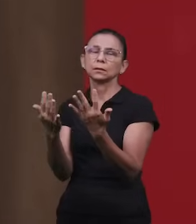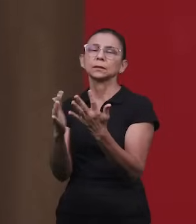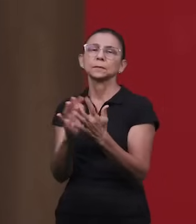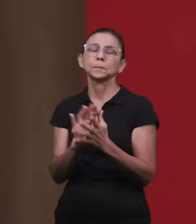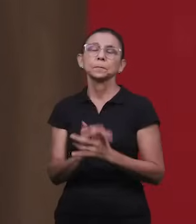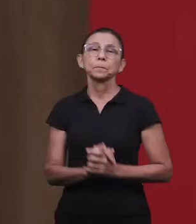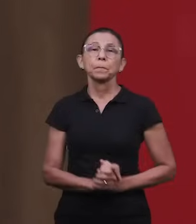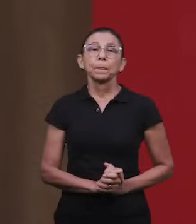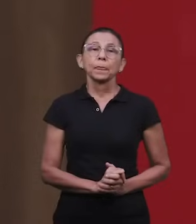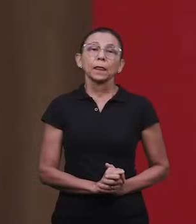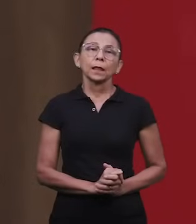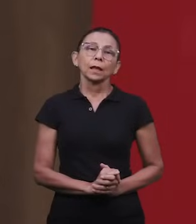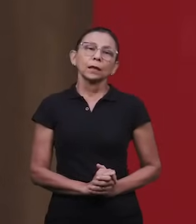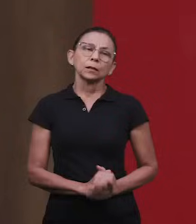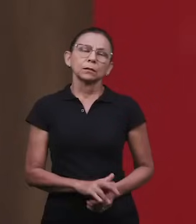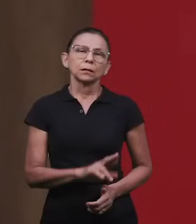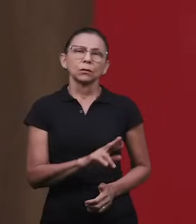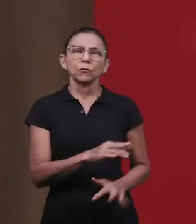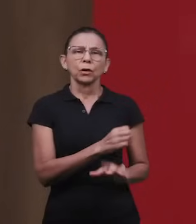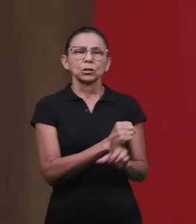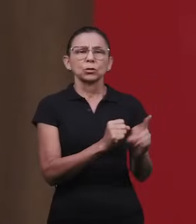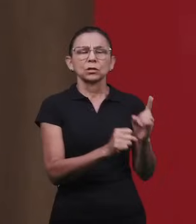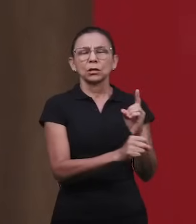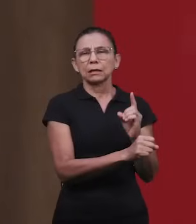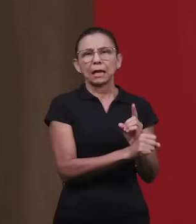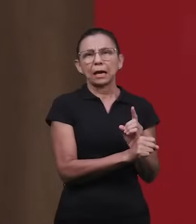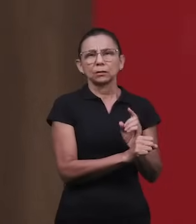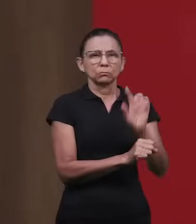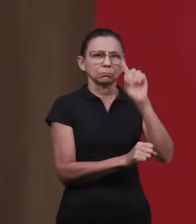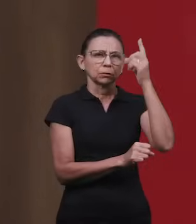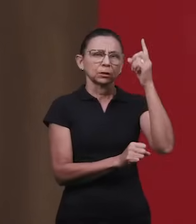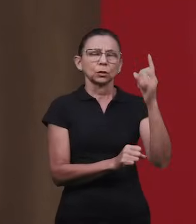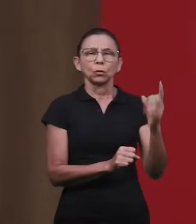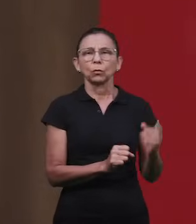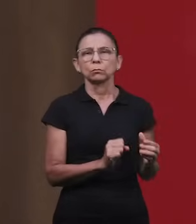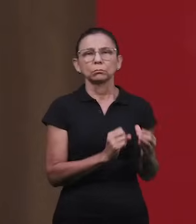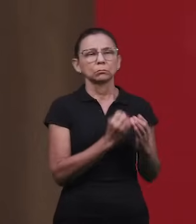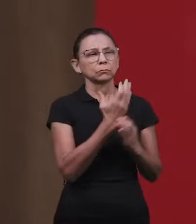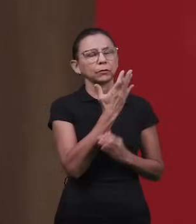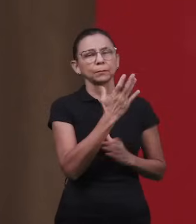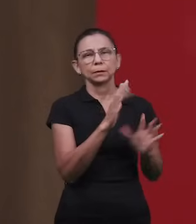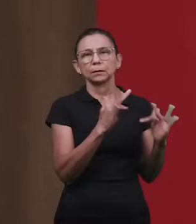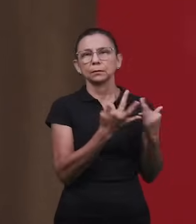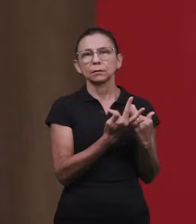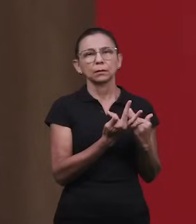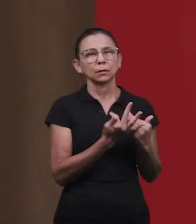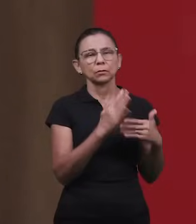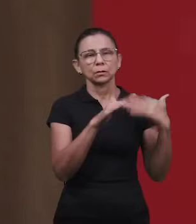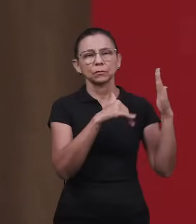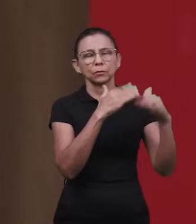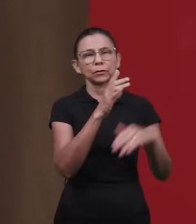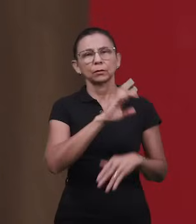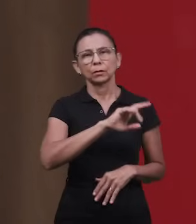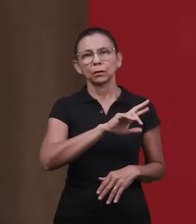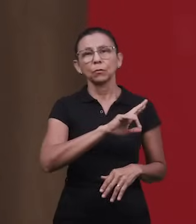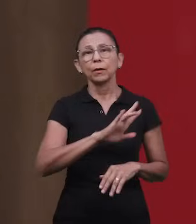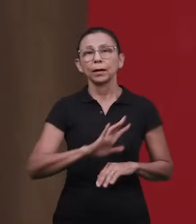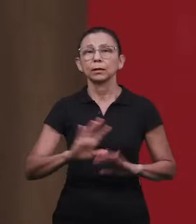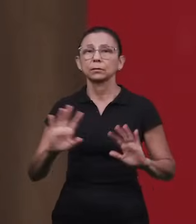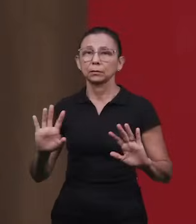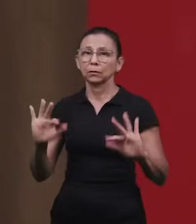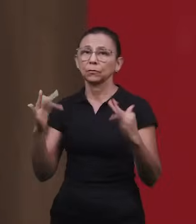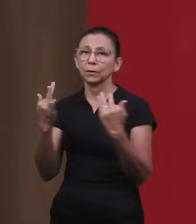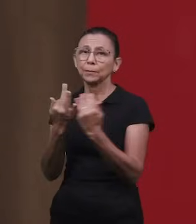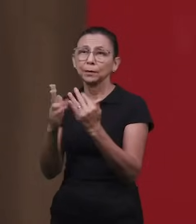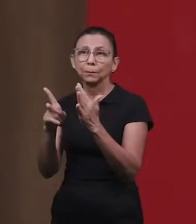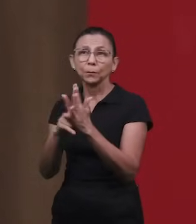o ambiente familiar, não é uma coisa que a sociedade constituiu ou desenvolveu. Já estava desde a criação, desde o momento que Deus forma o homem, já estava nisso.